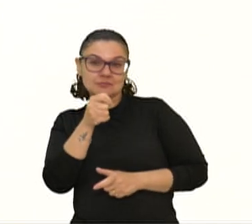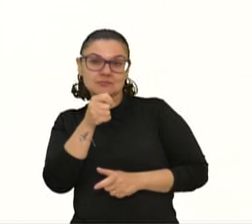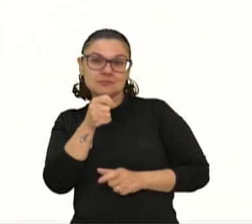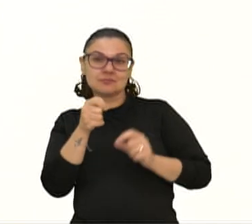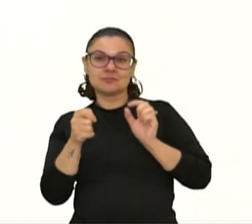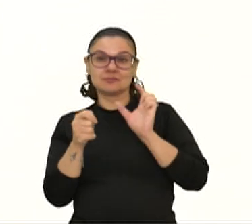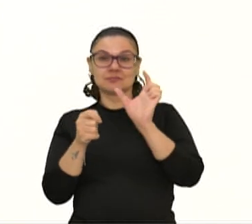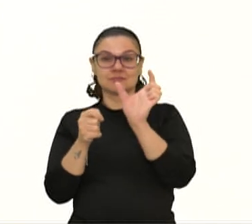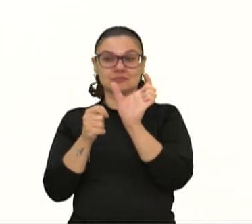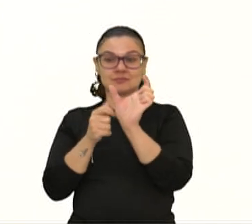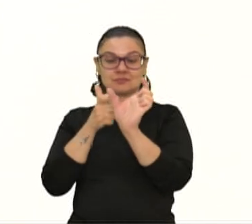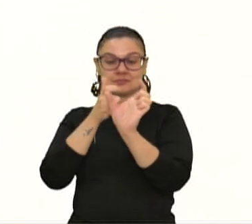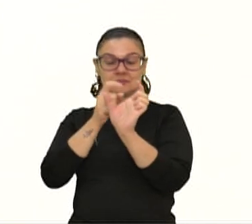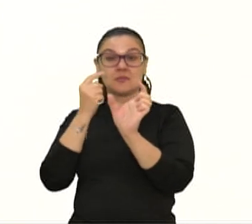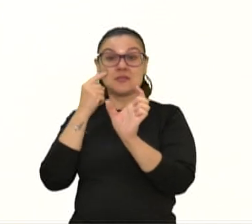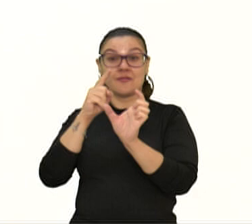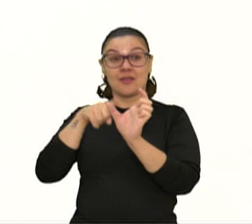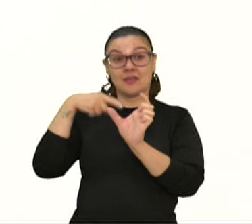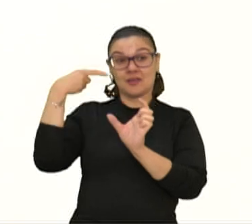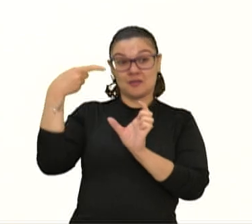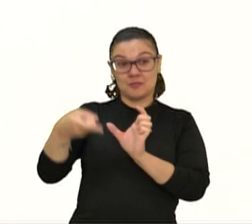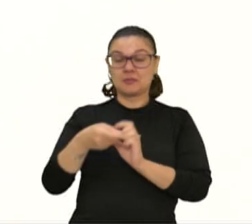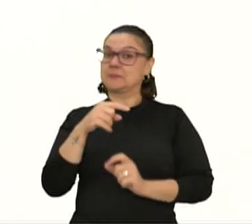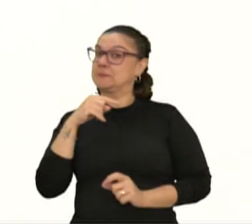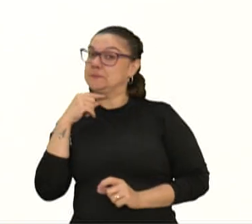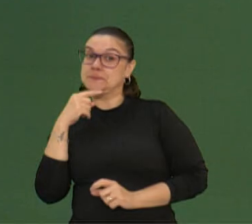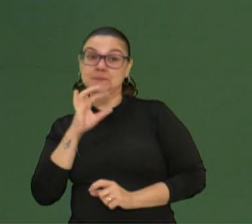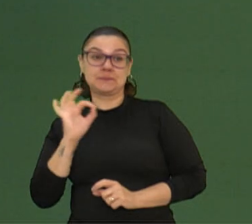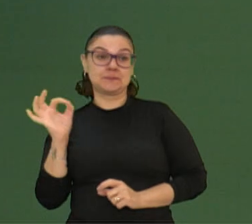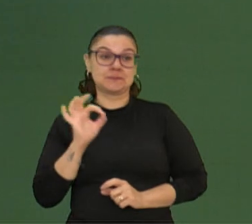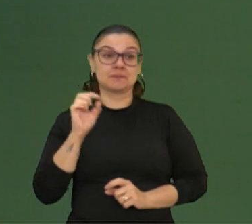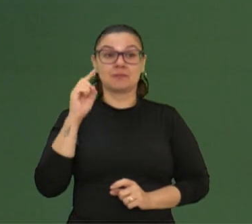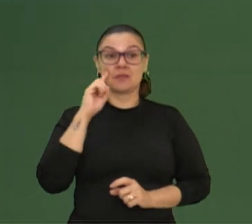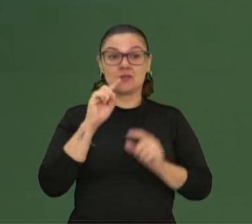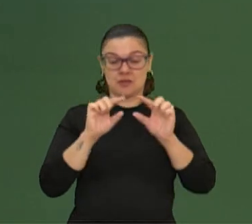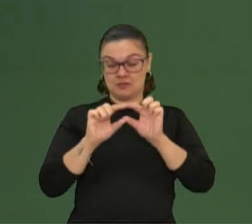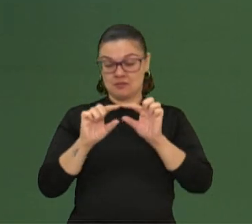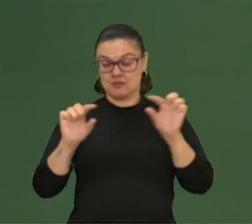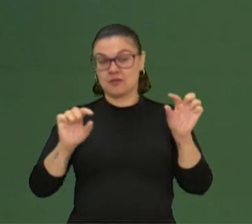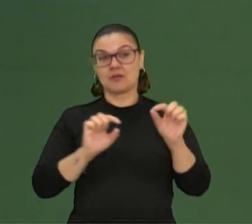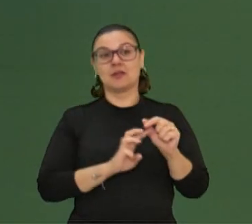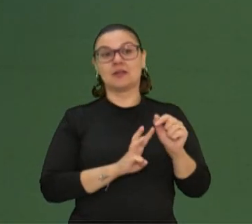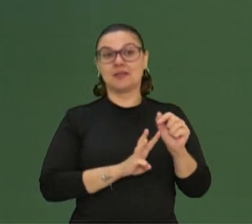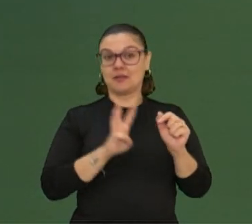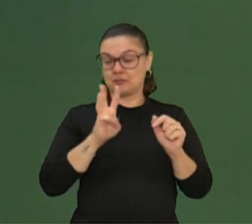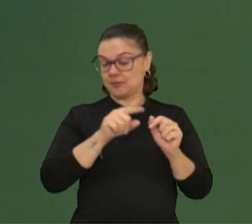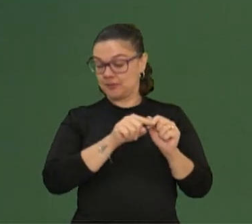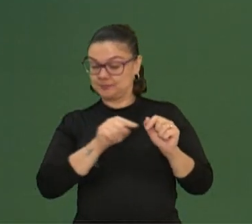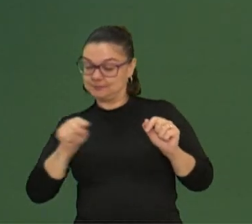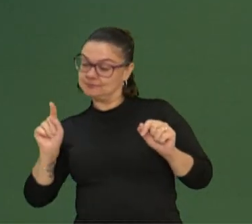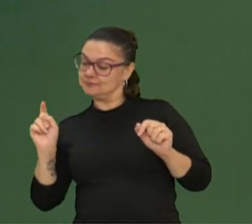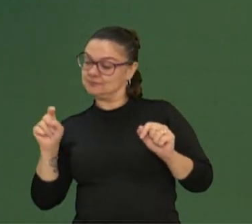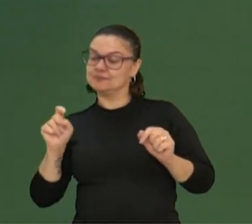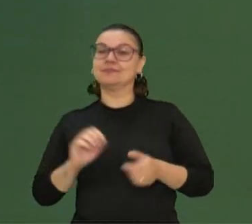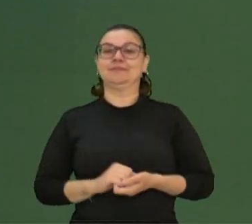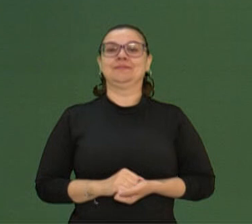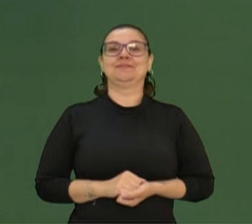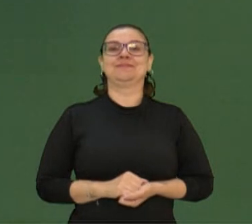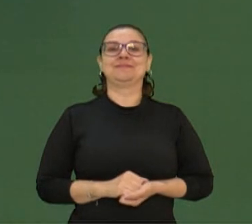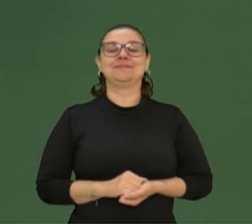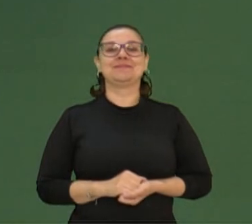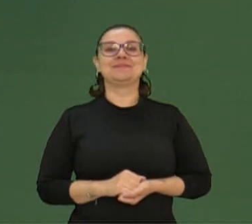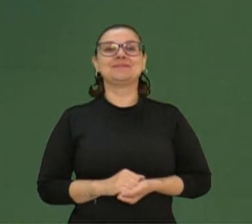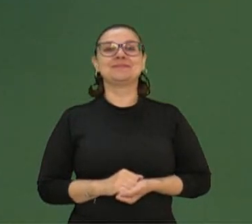sua playlist para você assistir mais tarde. Quem não consegue acessar com o celular agora e puder acessar mais tarde, está aqui o endereço do